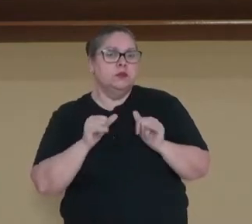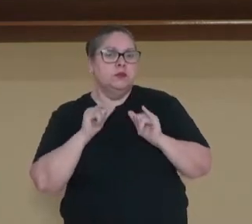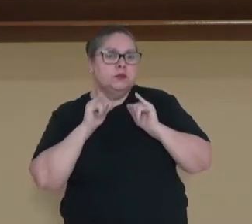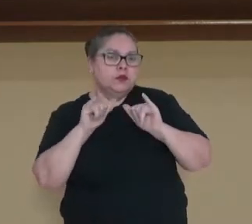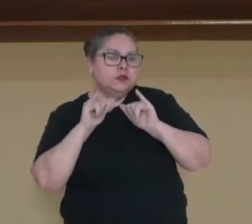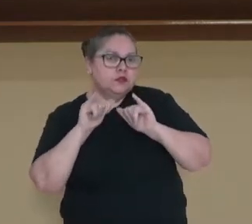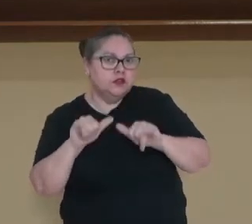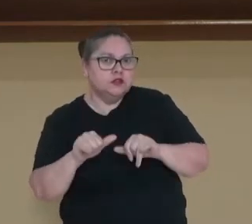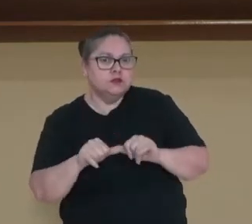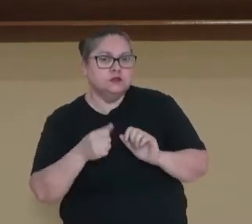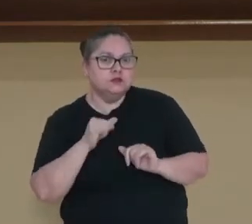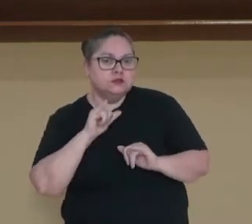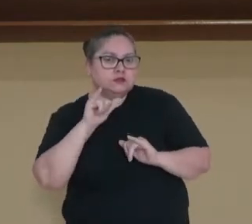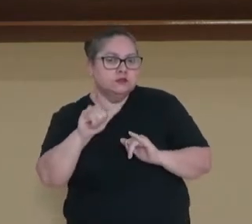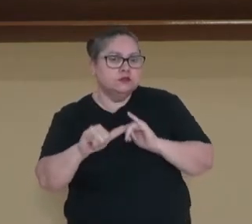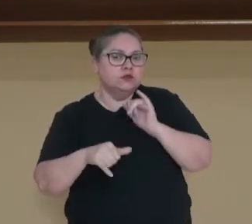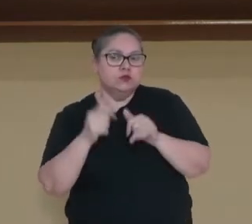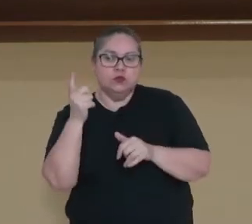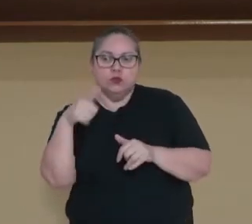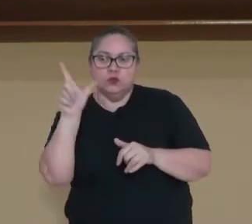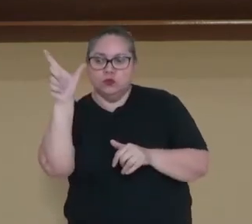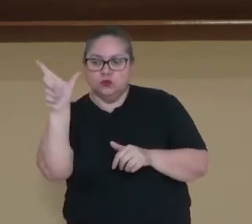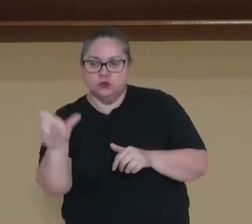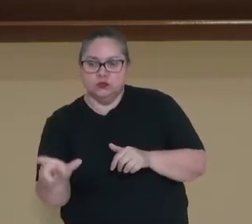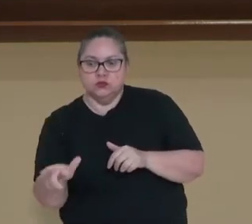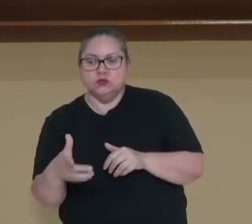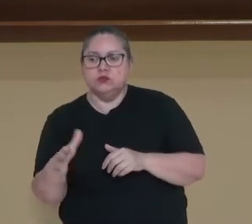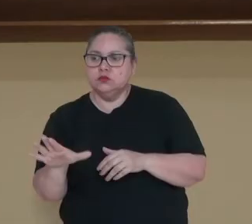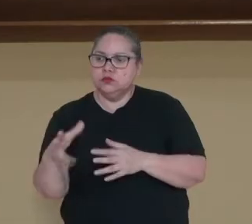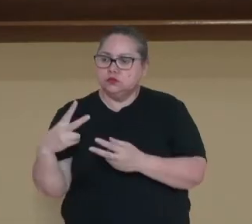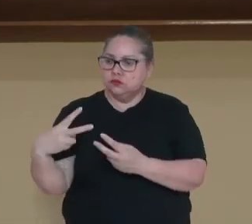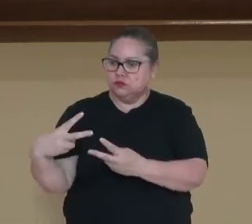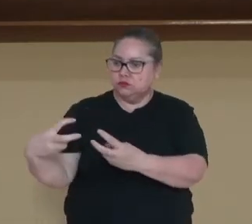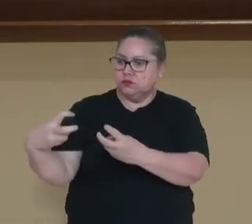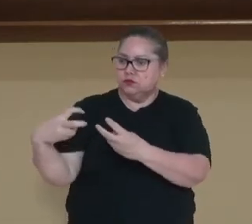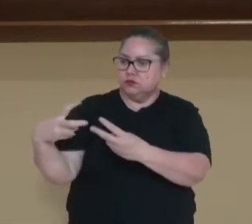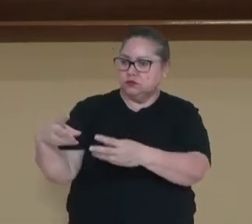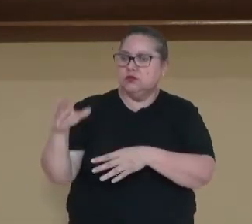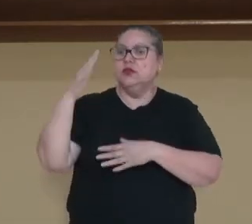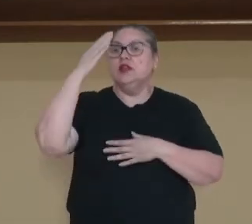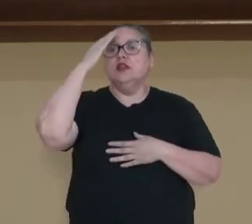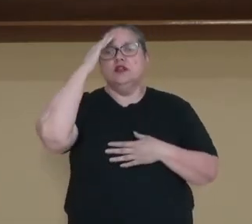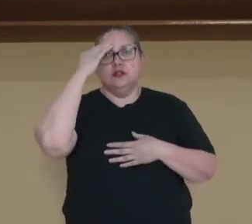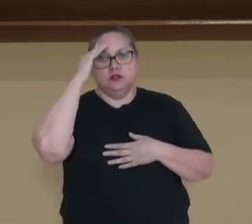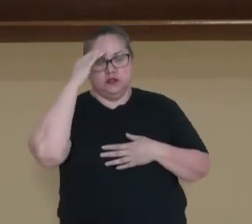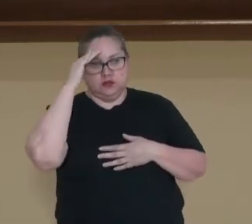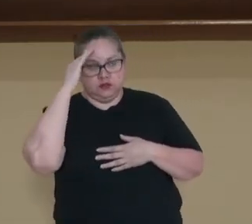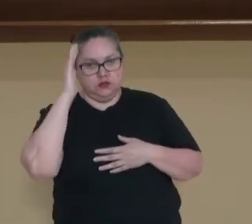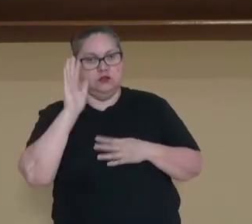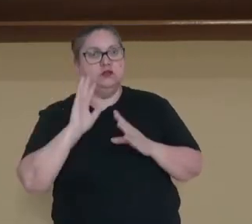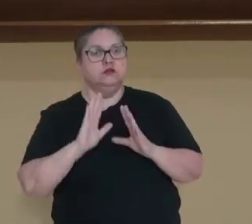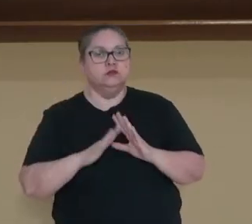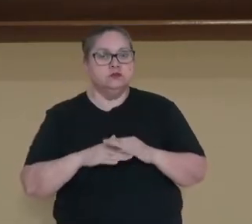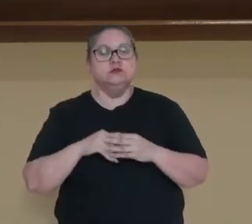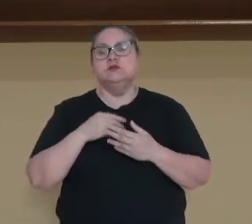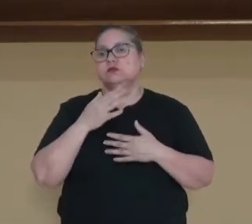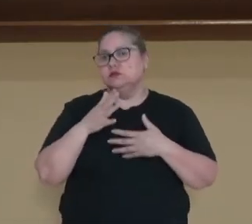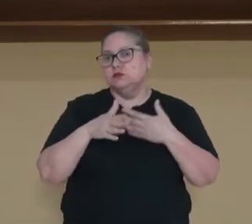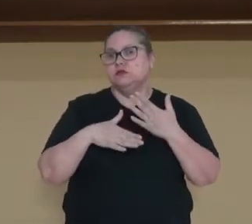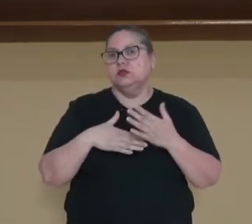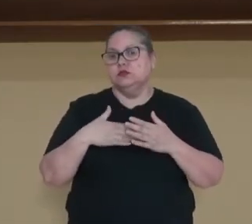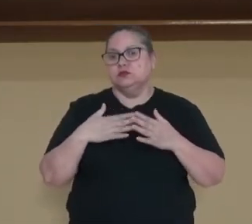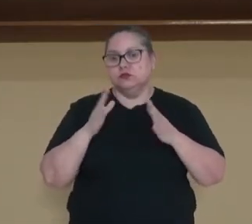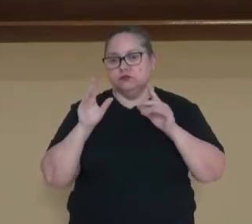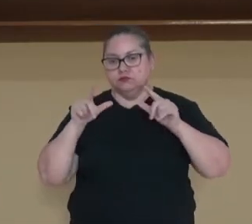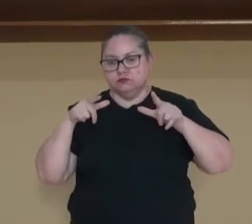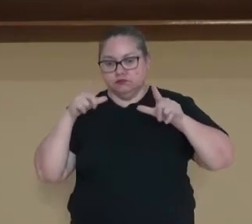nós vamos mandando para os outros e os outros vão entendendo, tá? Esses são os